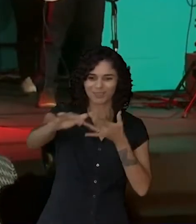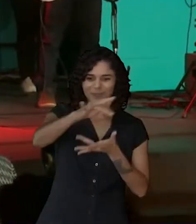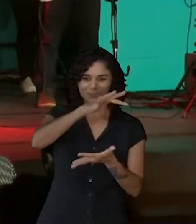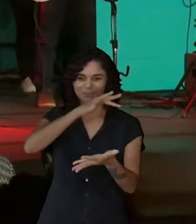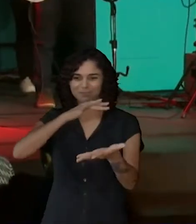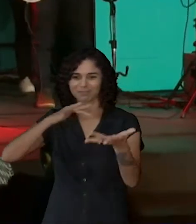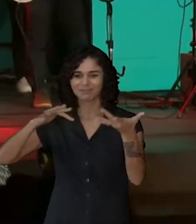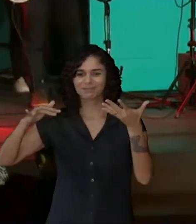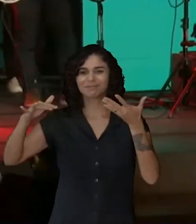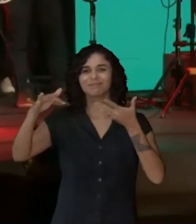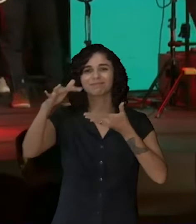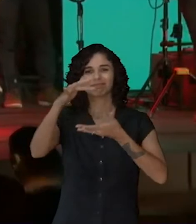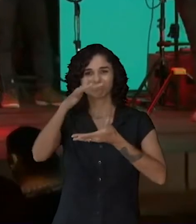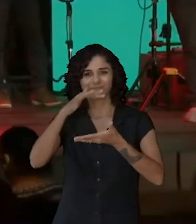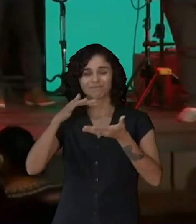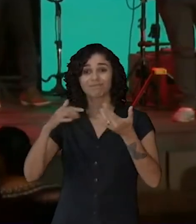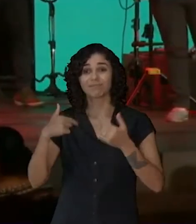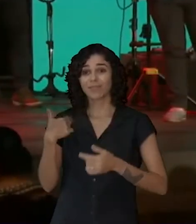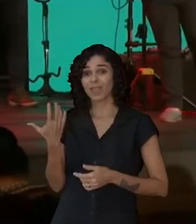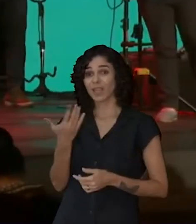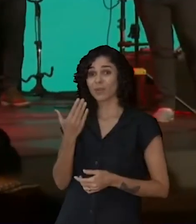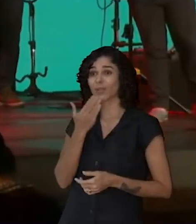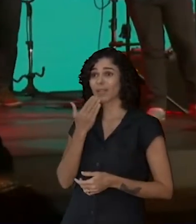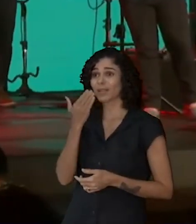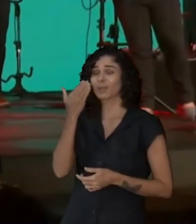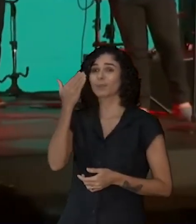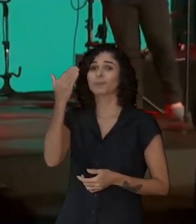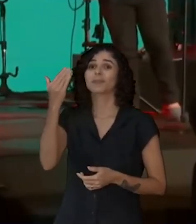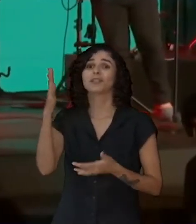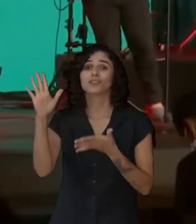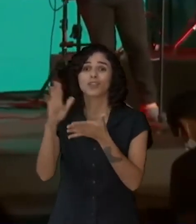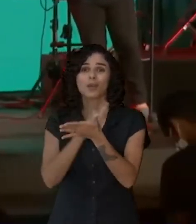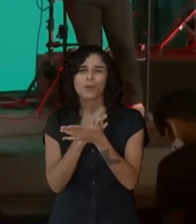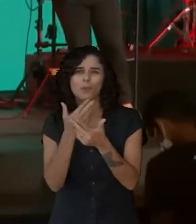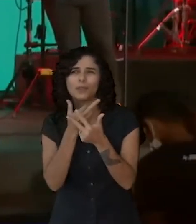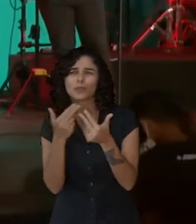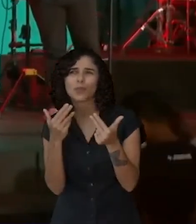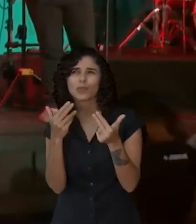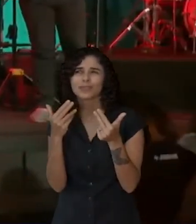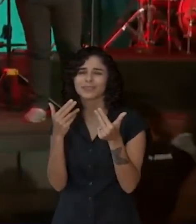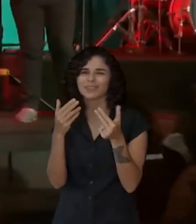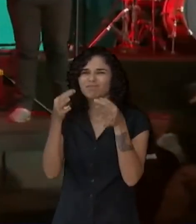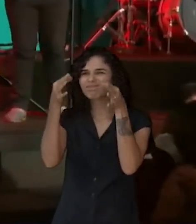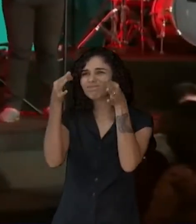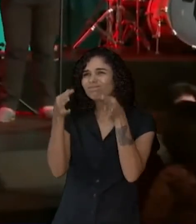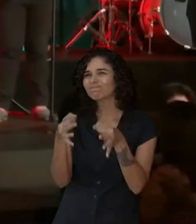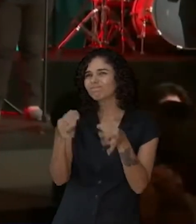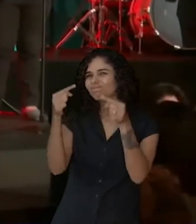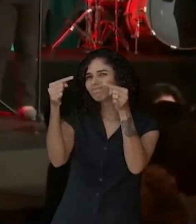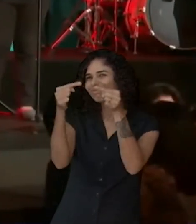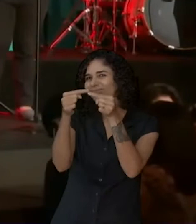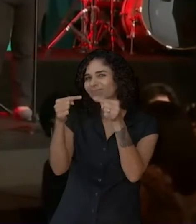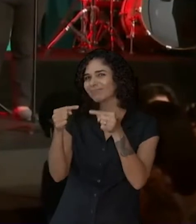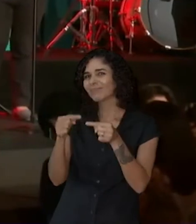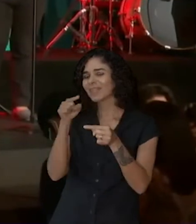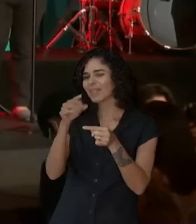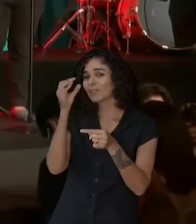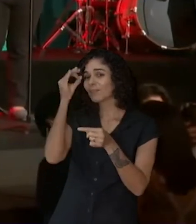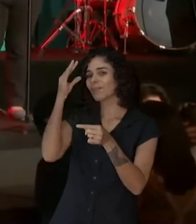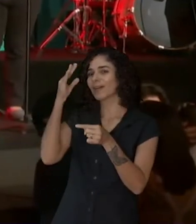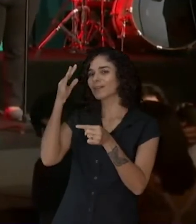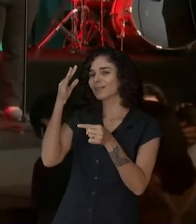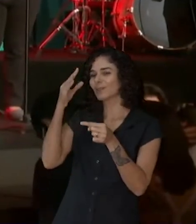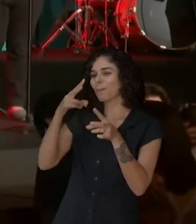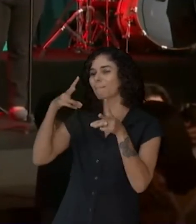quero pedir algumas coisas específicas para eles saberem que é o Senhor que está fazendo, porque vai ficar mais fácil para eles. Eu